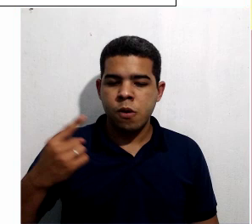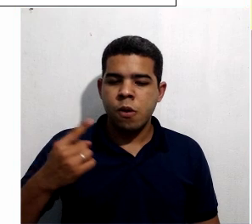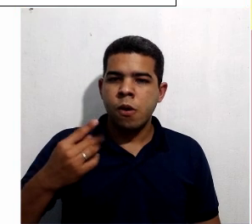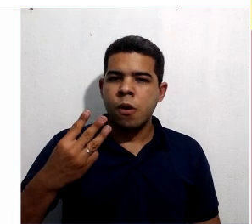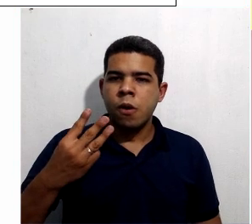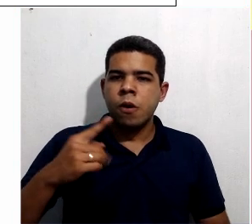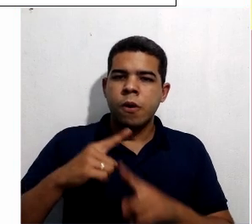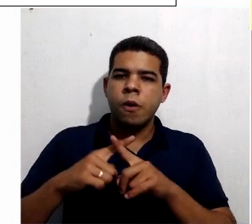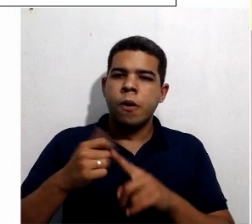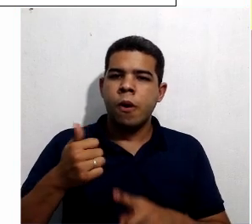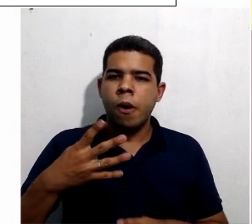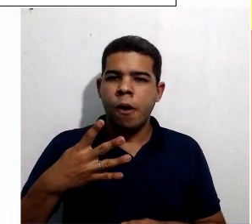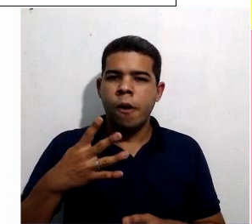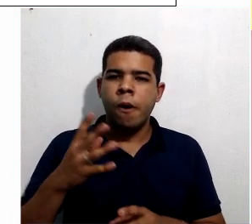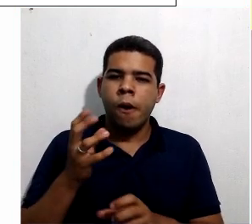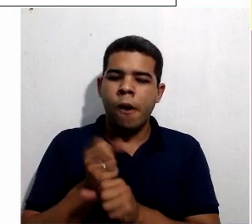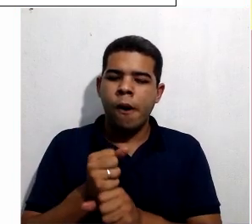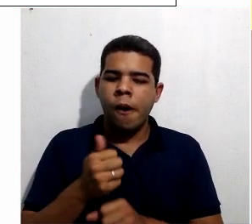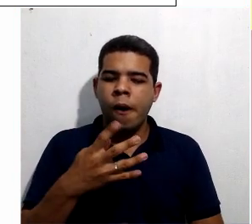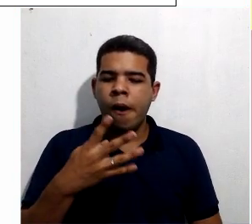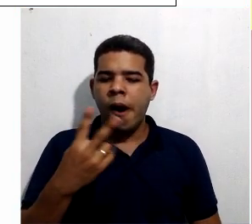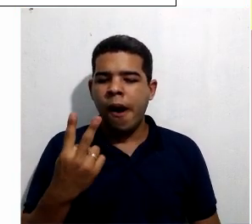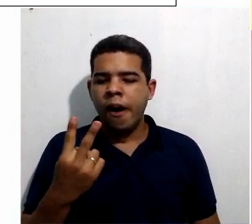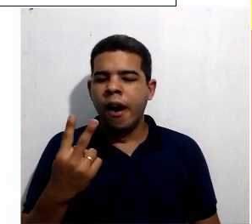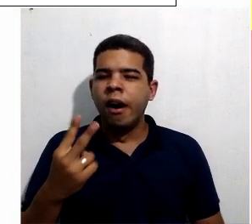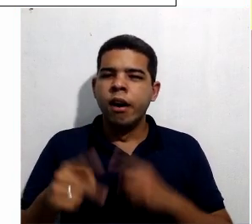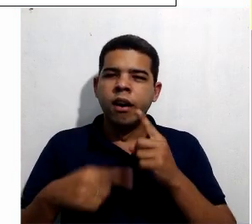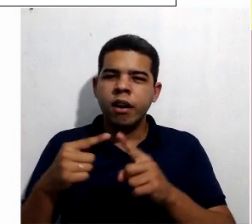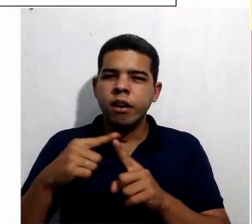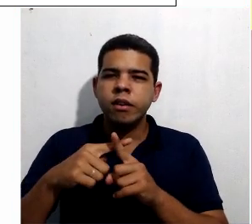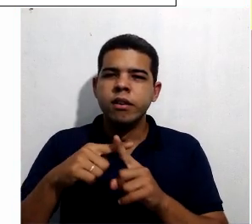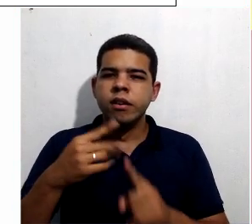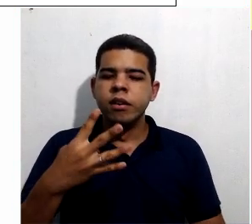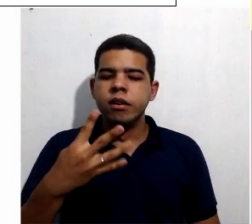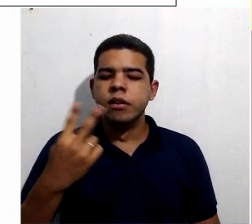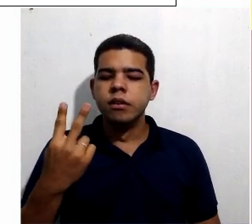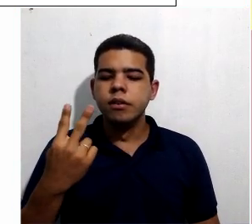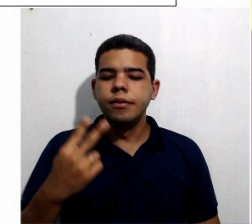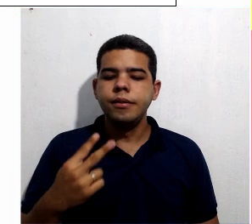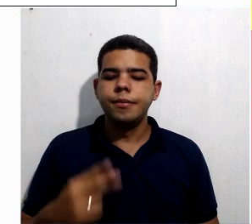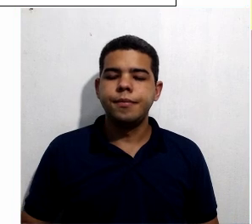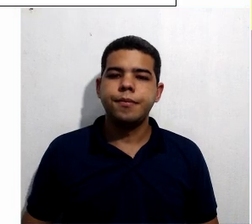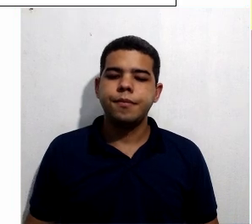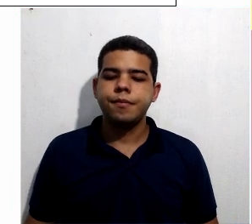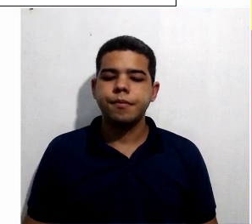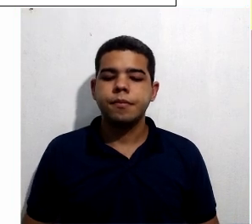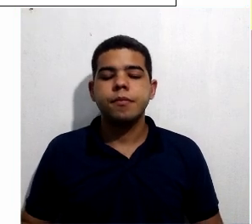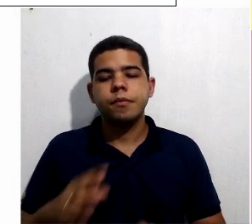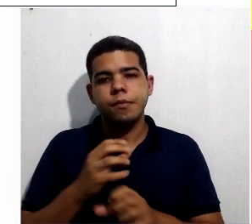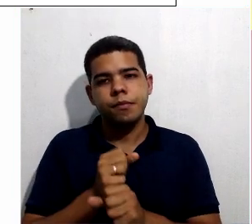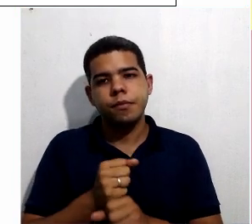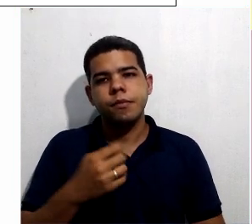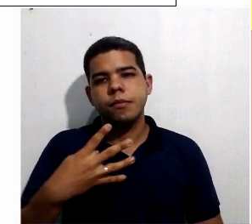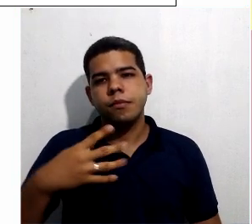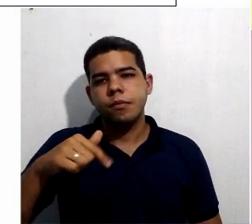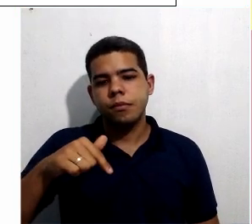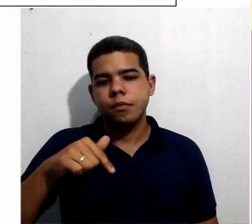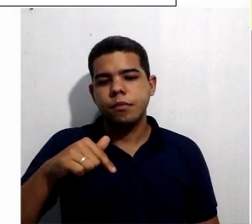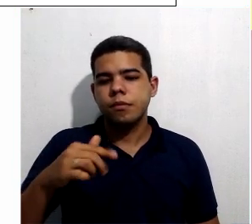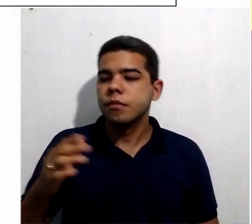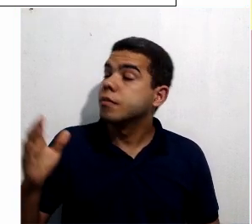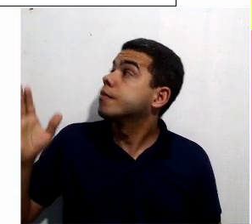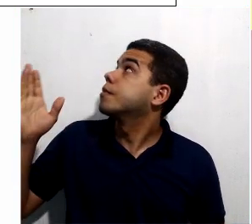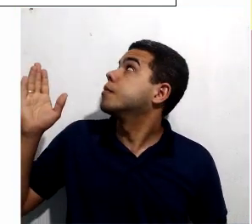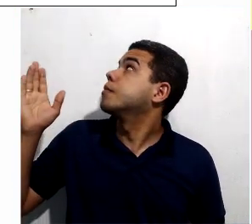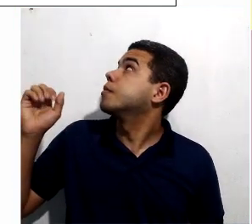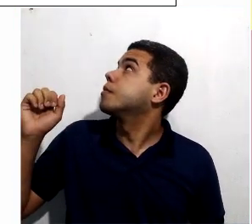que é 3 vezes 14, dando 42. Depois, adicionar a 5, dando 47. Chegamos